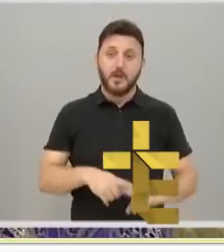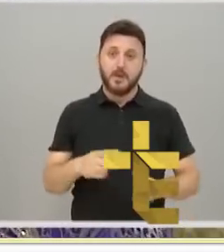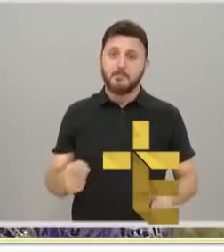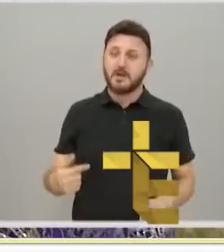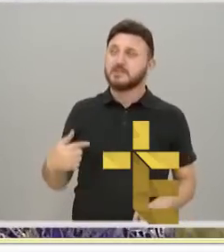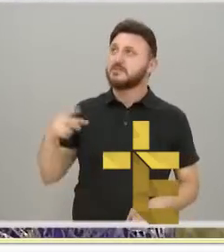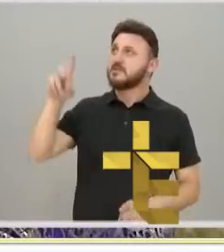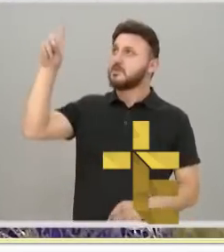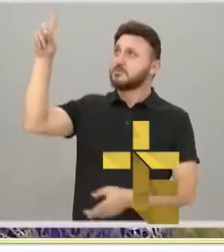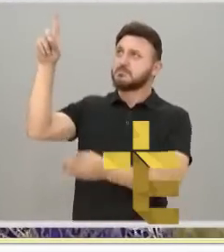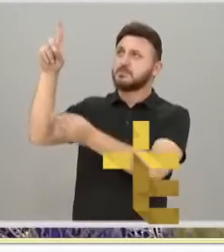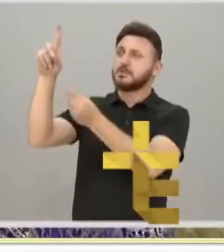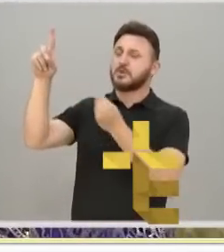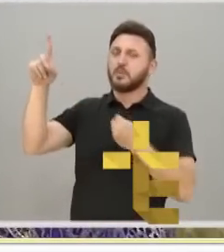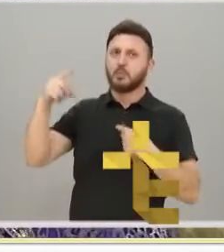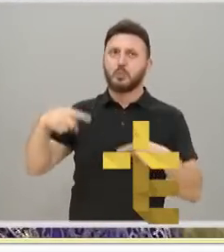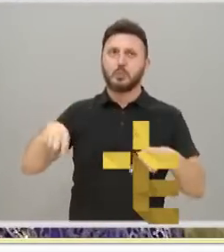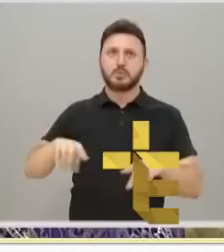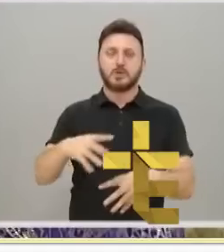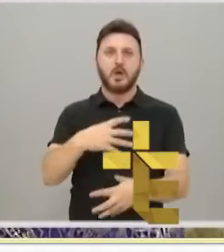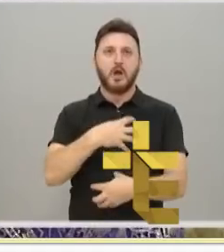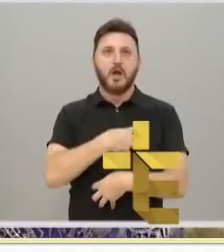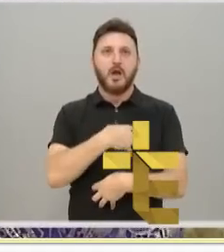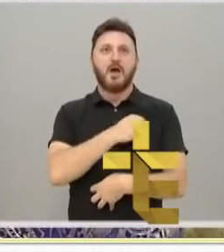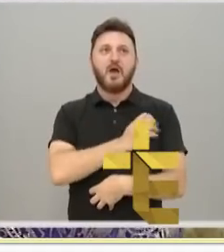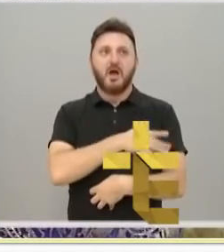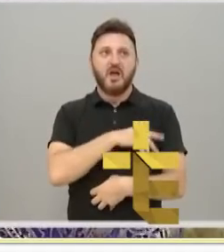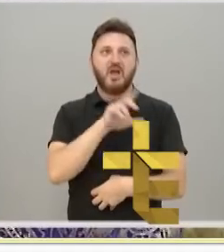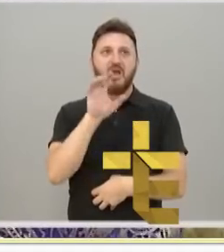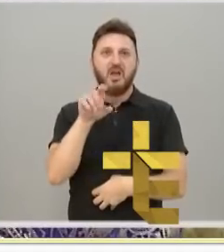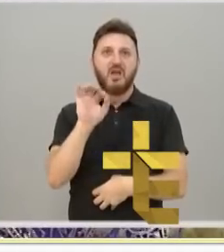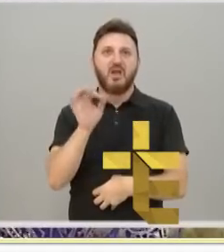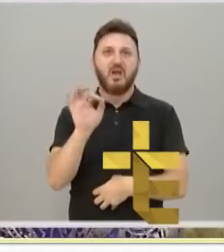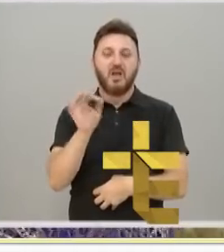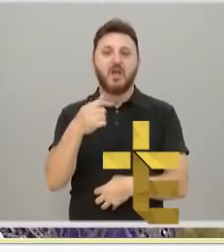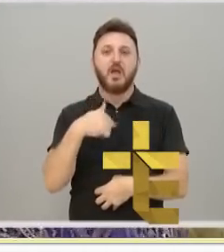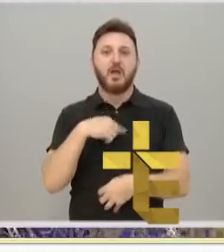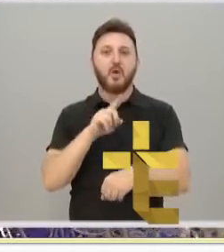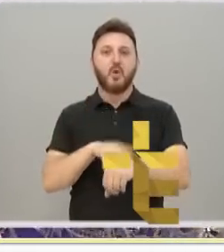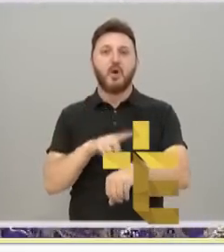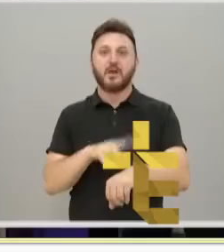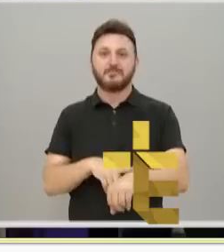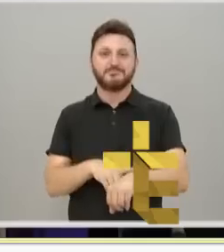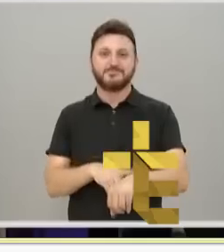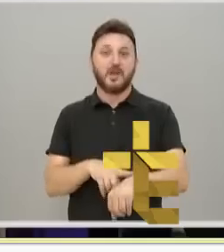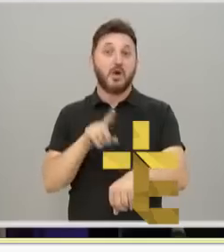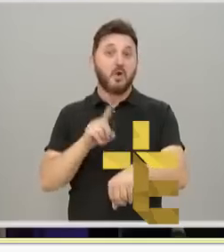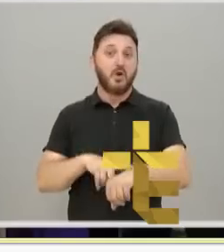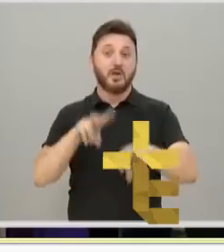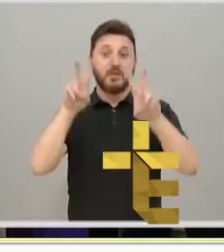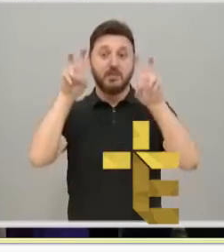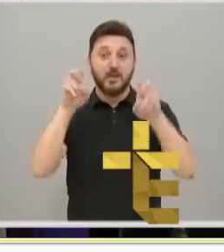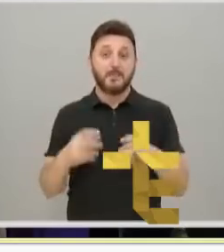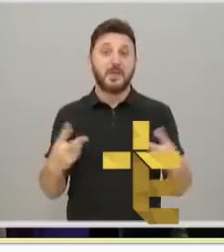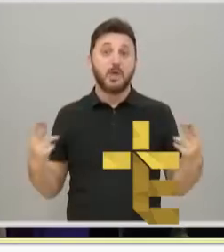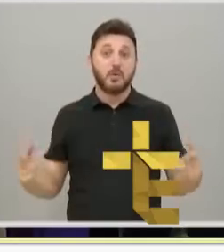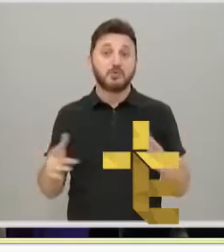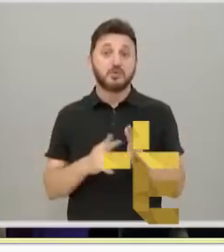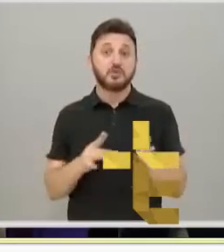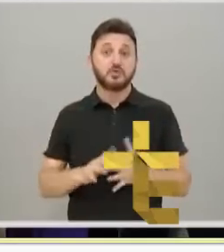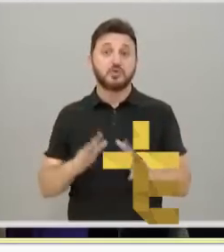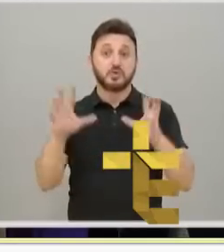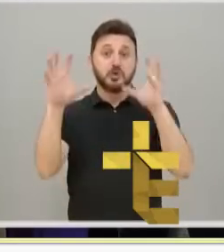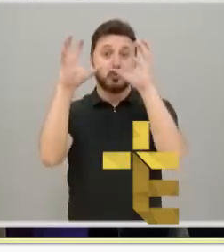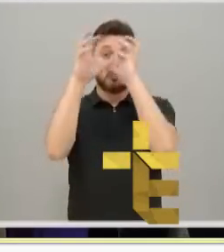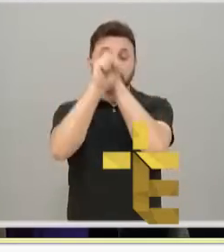eu me sinto assim. Me sinto que às vezes na noite escura, e Jesus aqui está numa noite escura, não